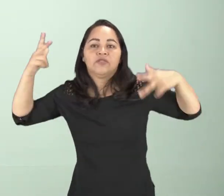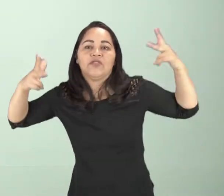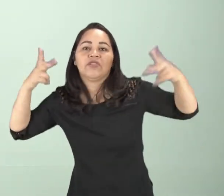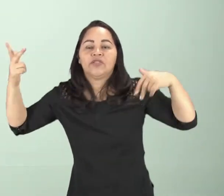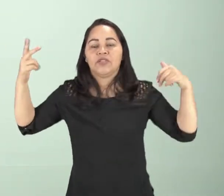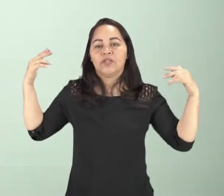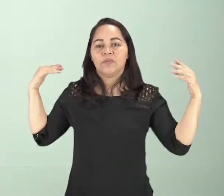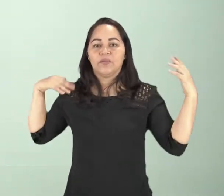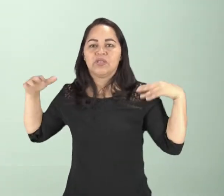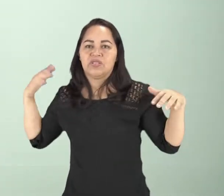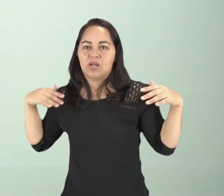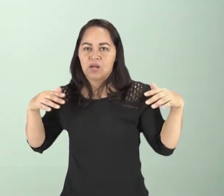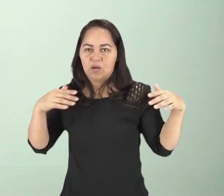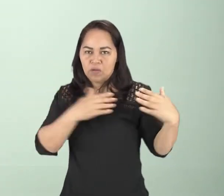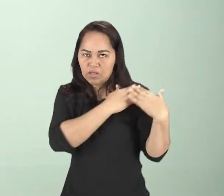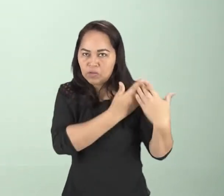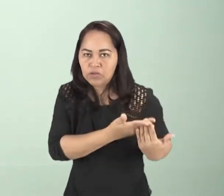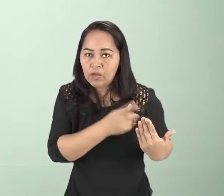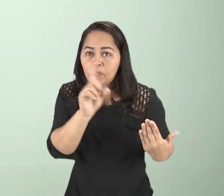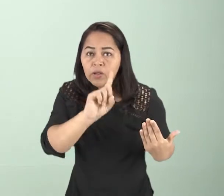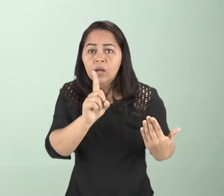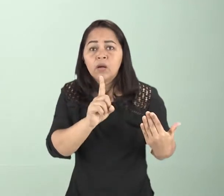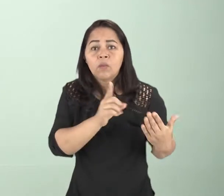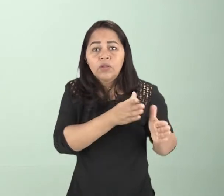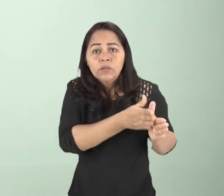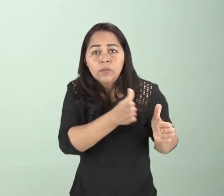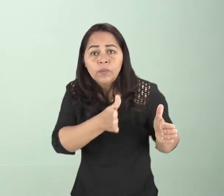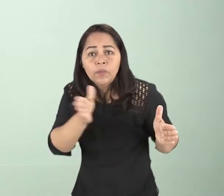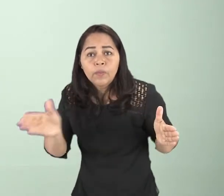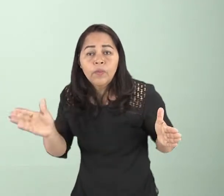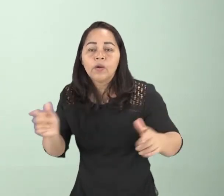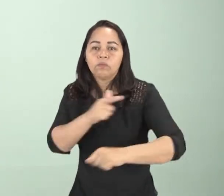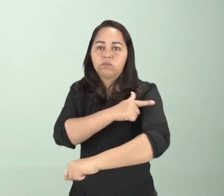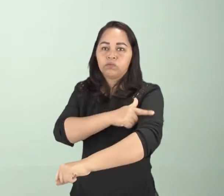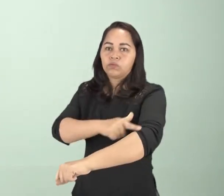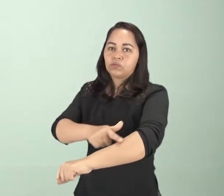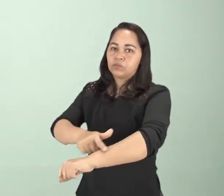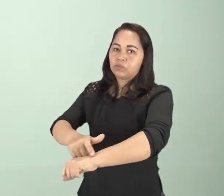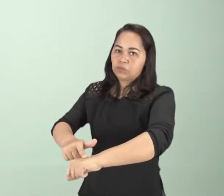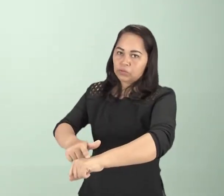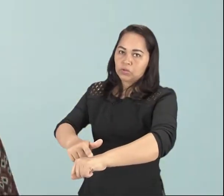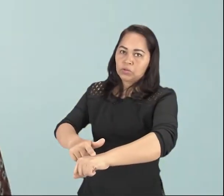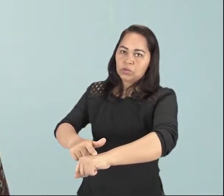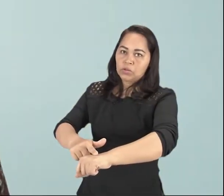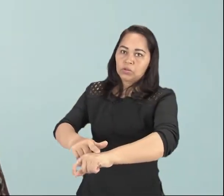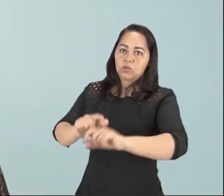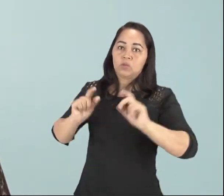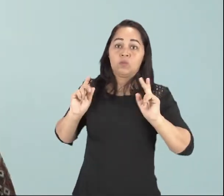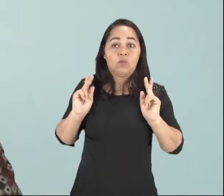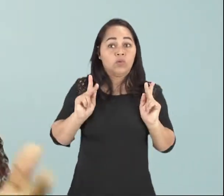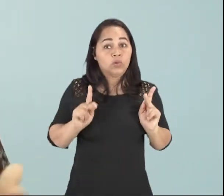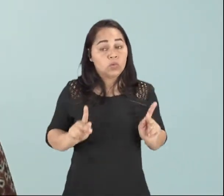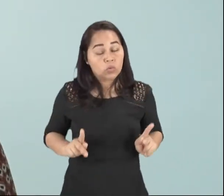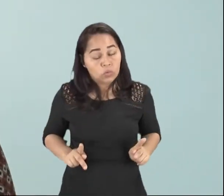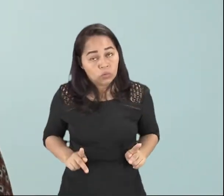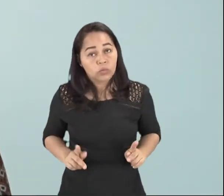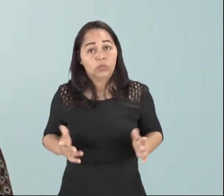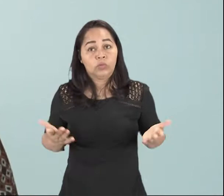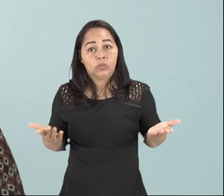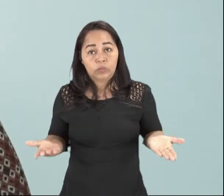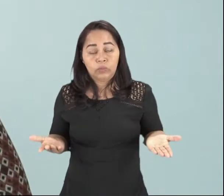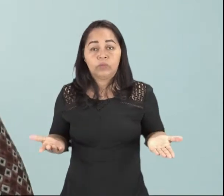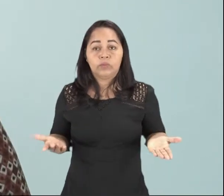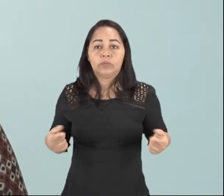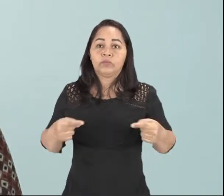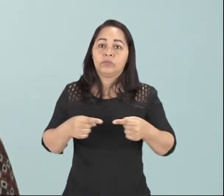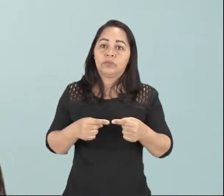não de forma irresponsável, mas a se usufruir de um tempo disponível. Por que quando surgem as máquinas, ao invés de os homens tirarem mais